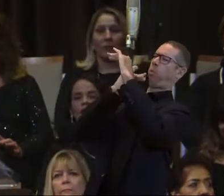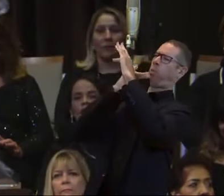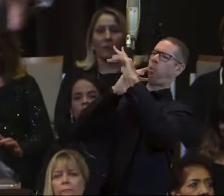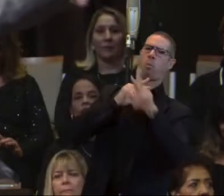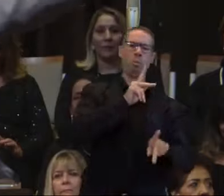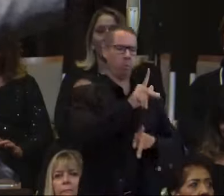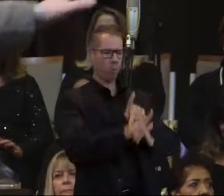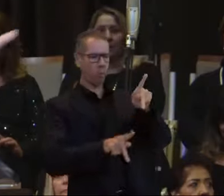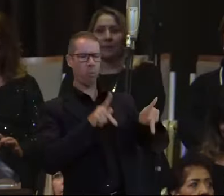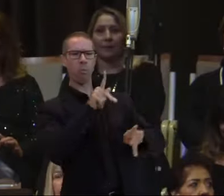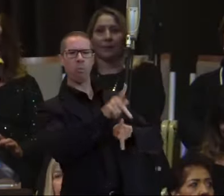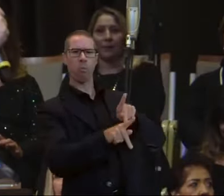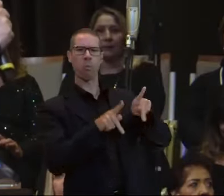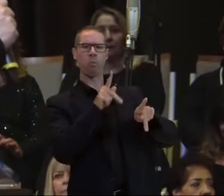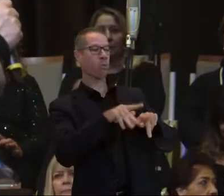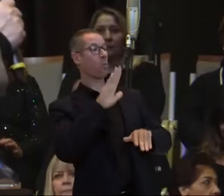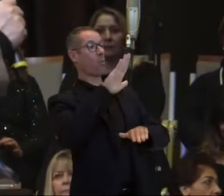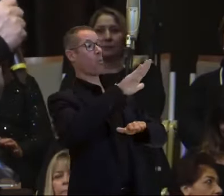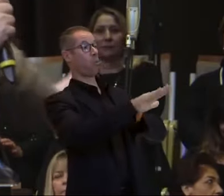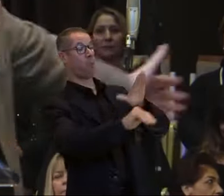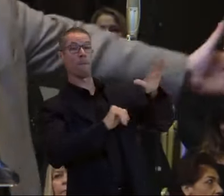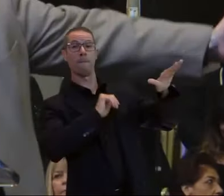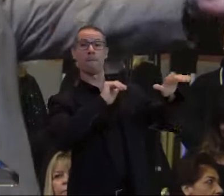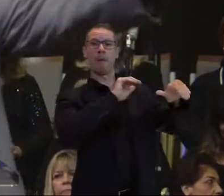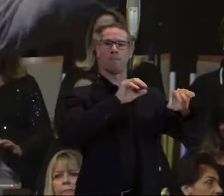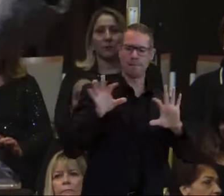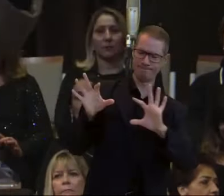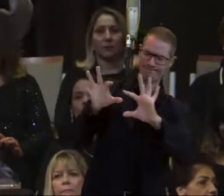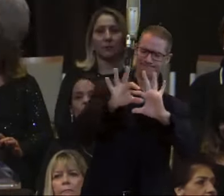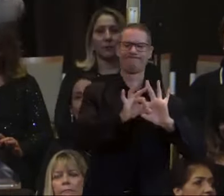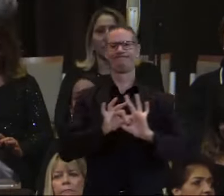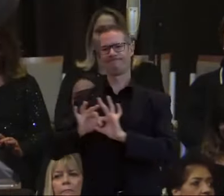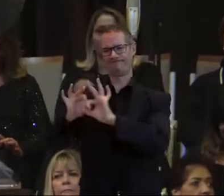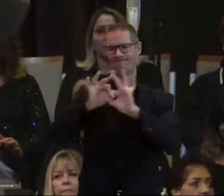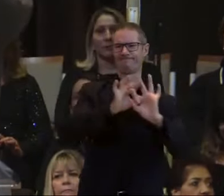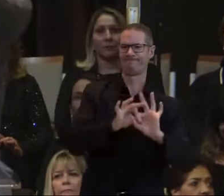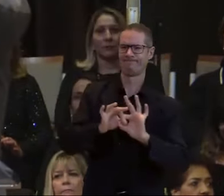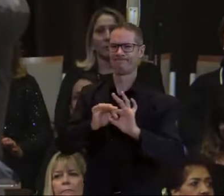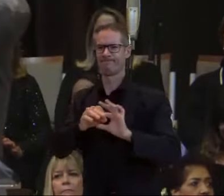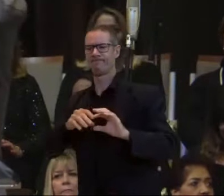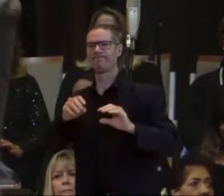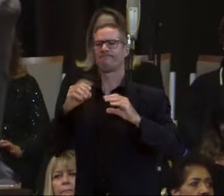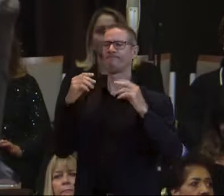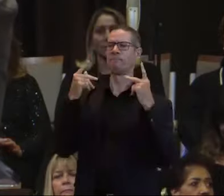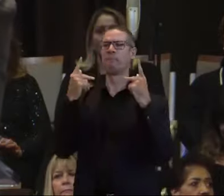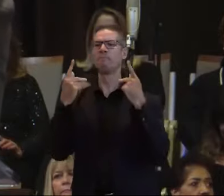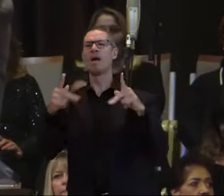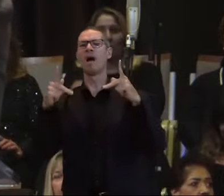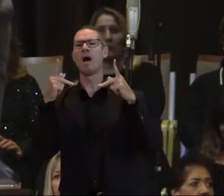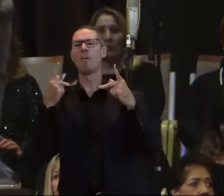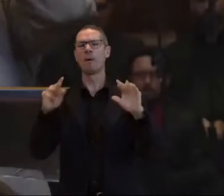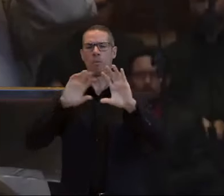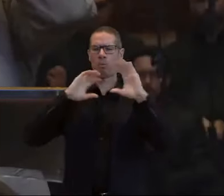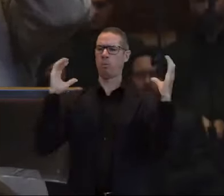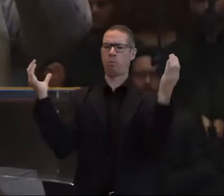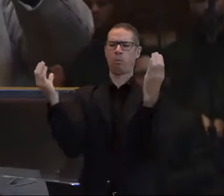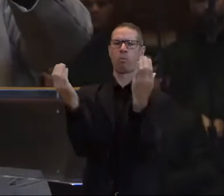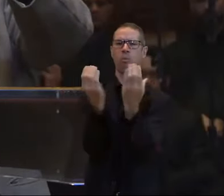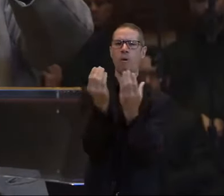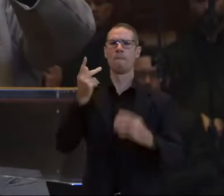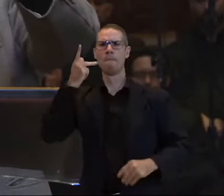o povo de Deus era convocado para se reunir, né, para ouvir uma palavra, para ouvir